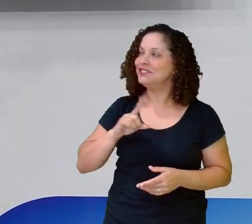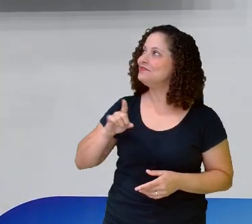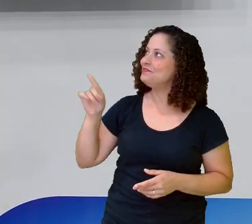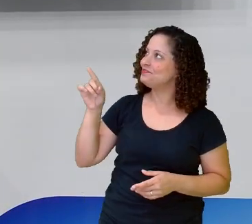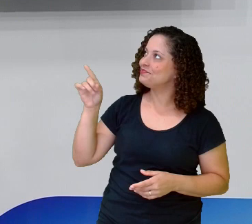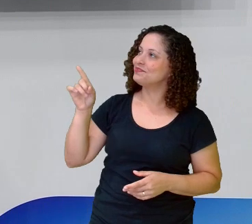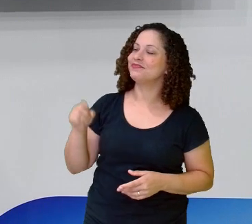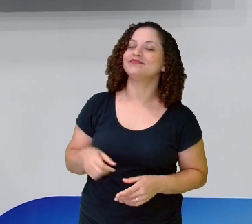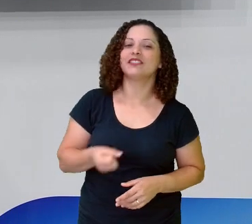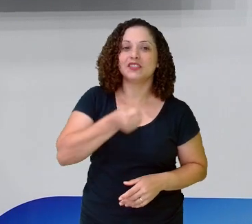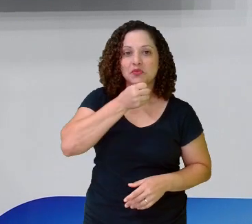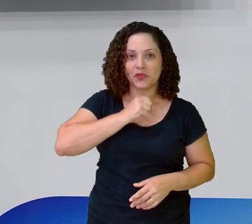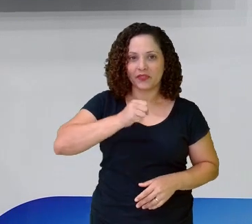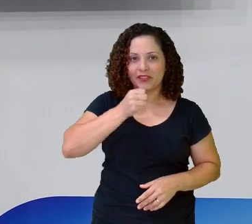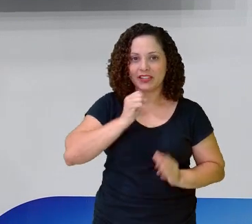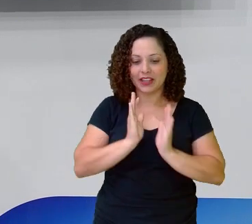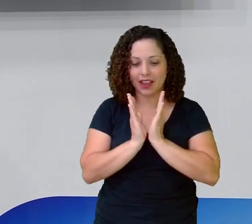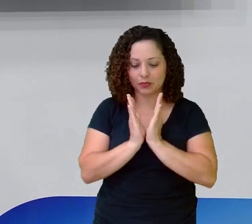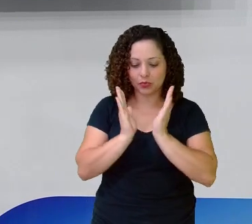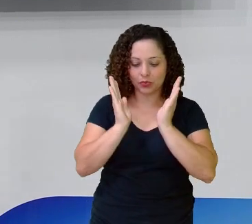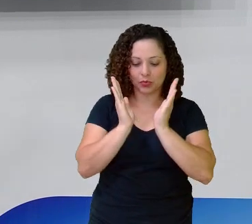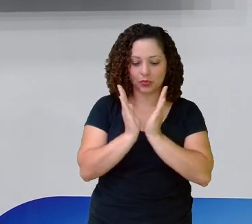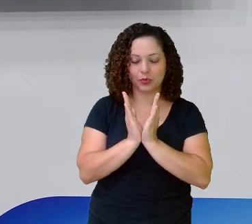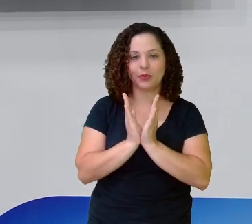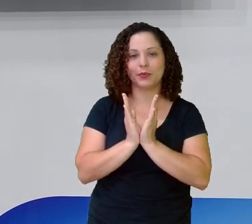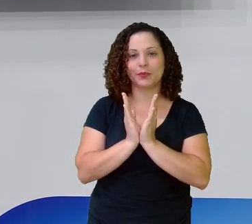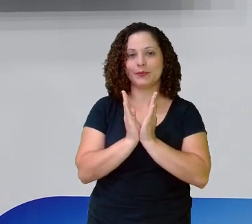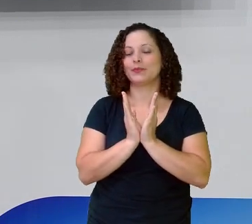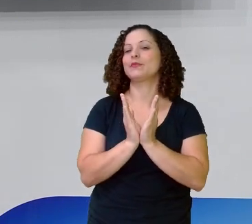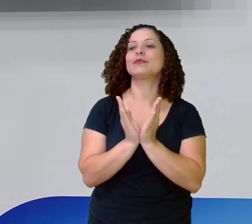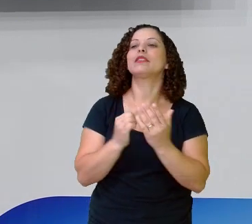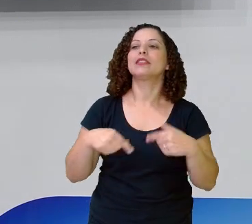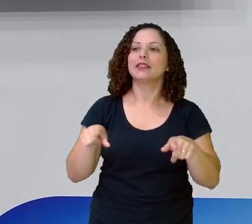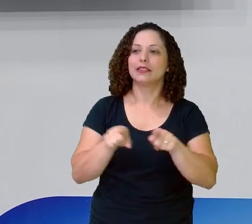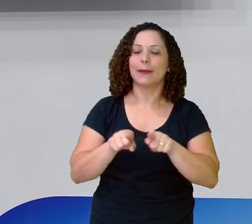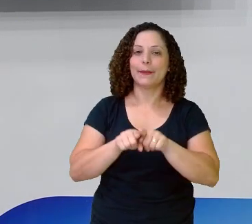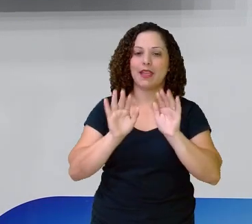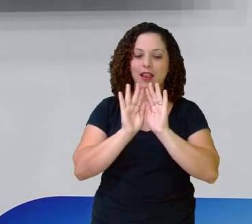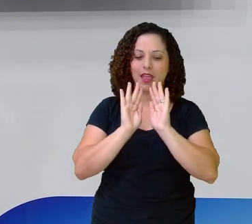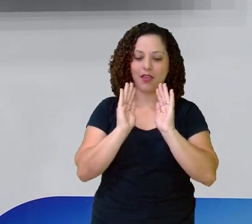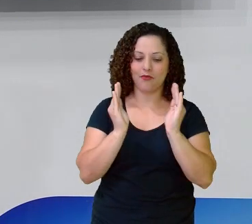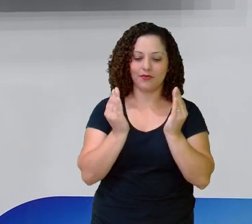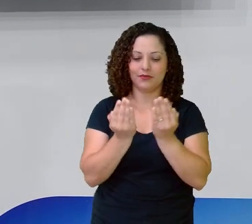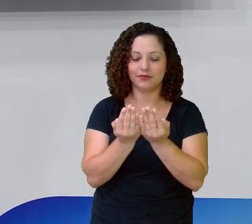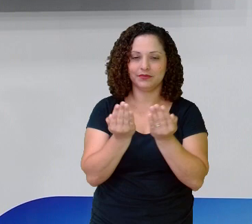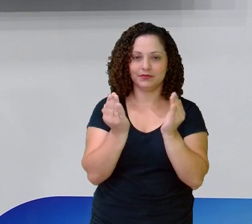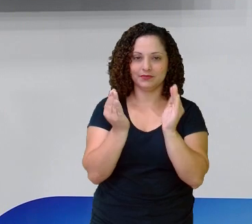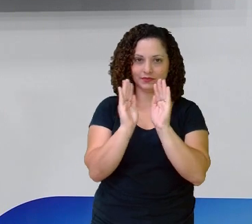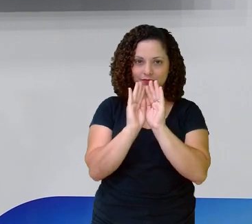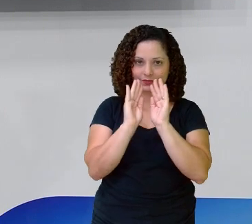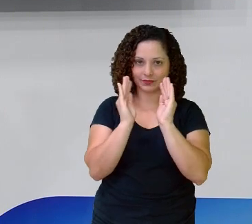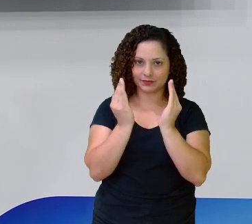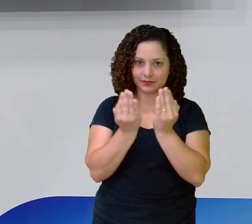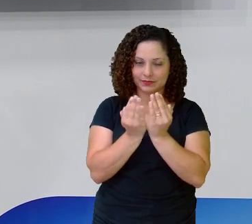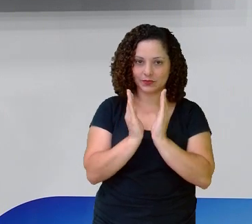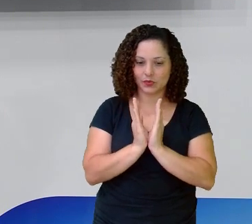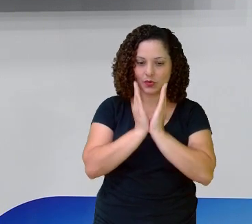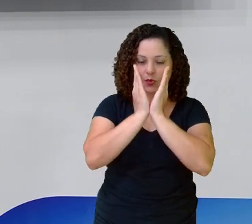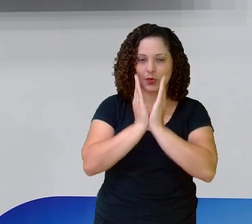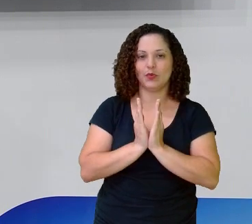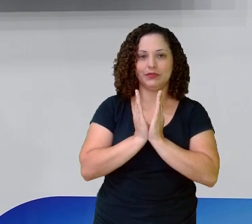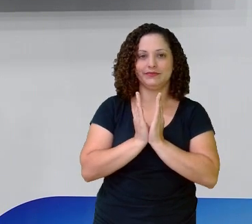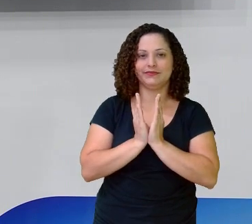de sorvete, ela pode ser tranquilamente representada por um